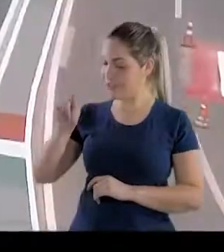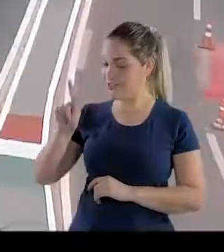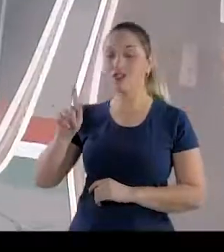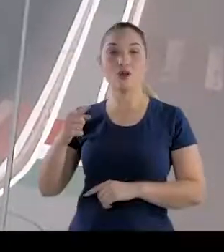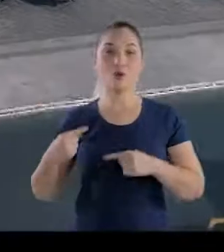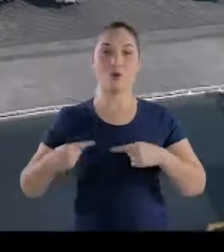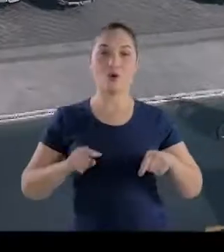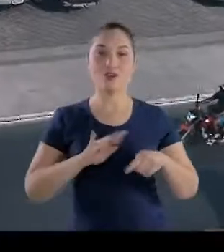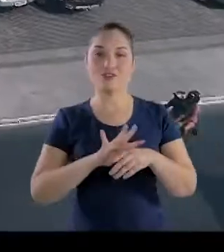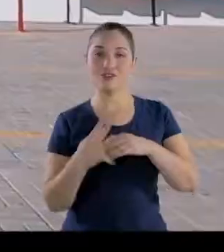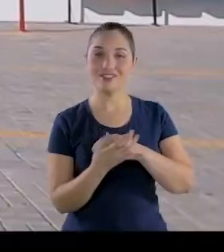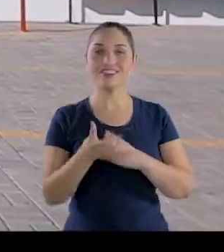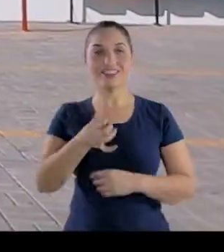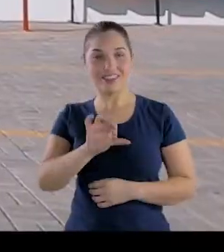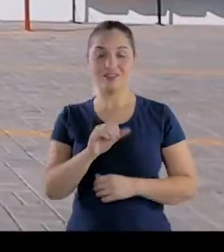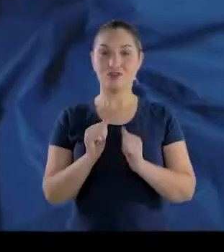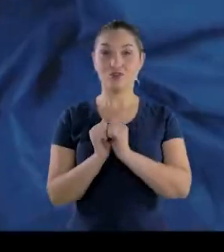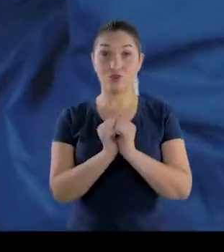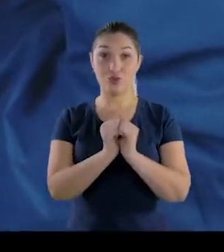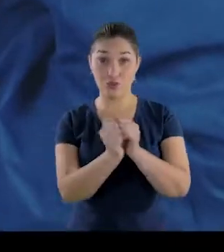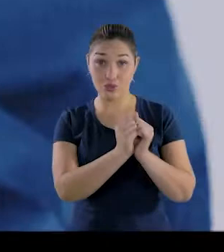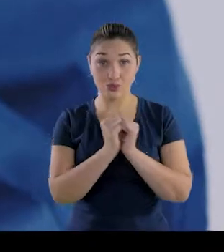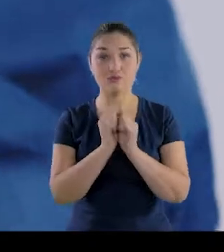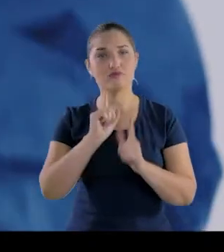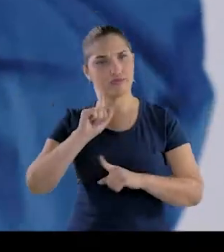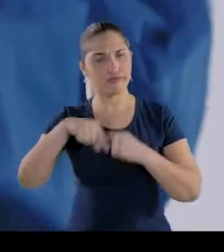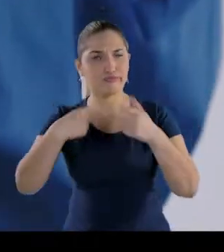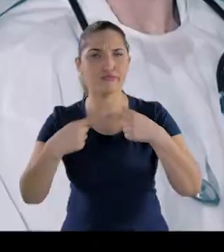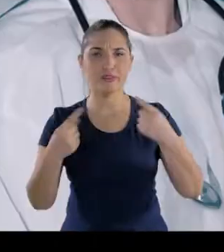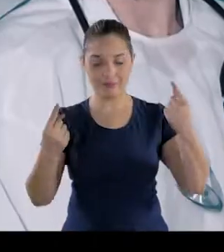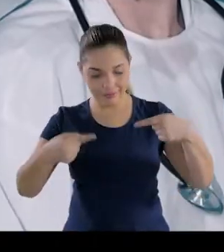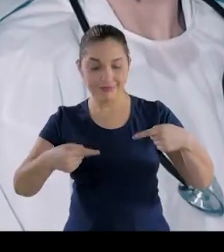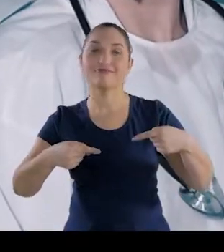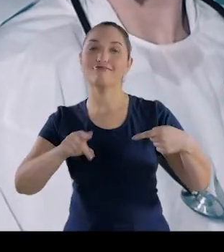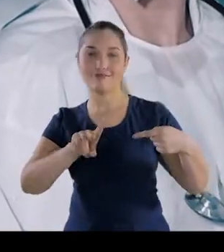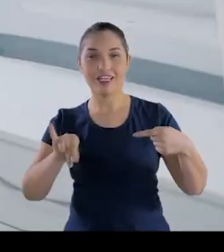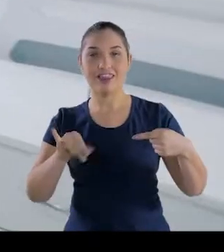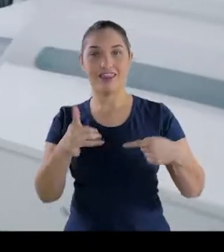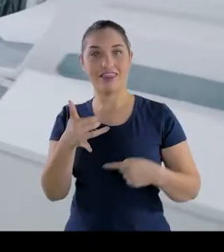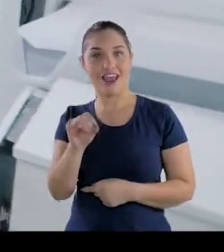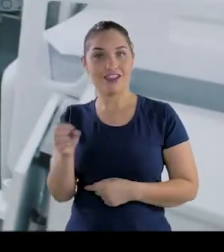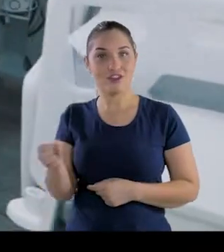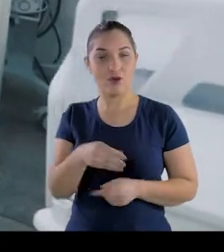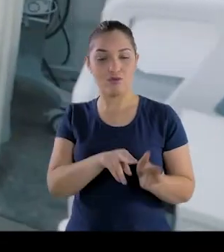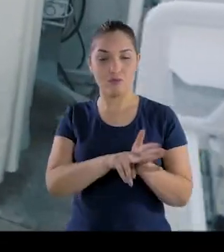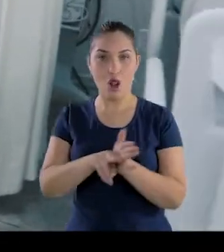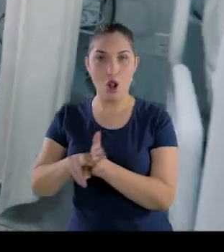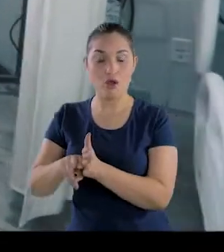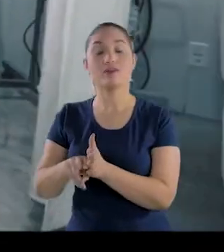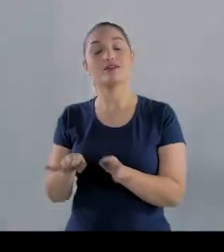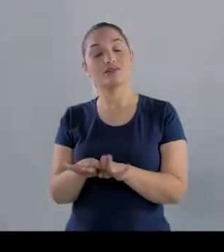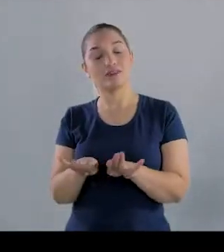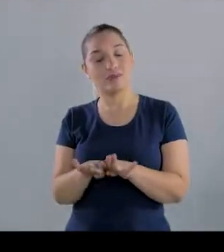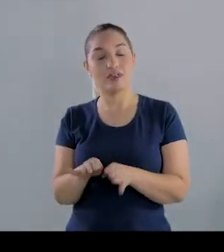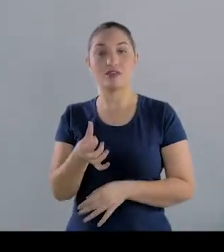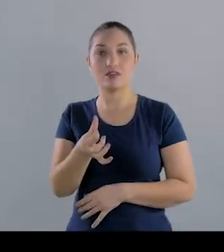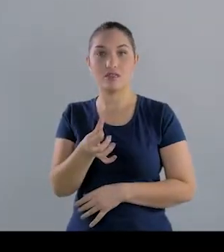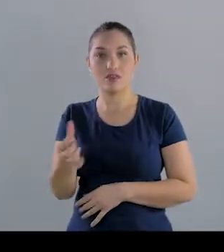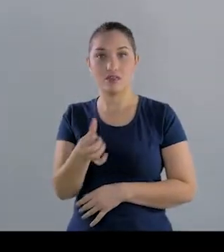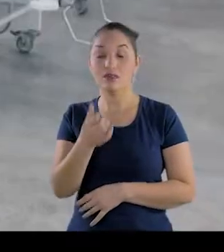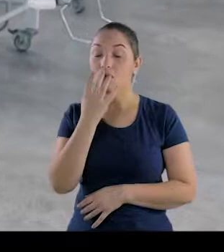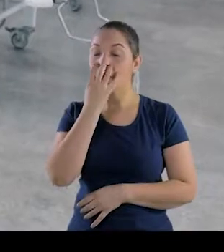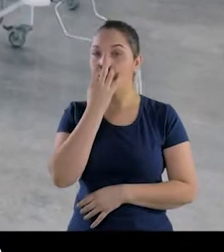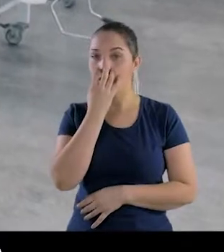Várzea Grande contra a Covid-19. Juntos vamos vencer esse desafio. 10 novos leitos de UTI e